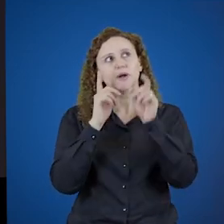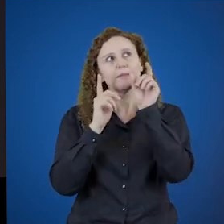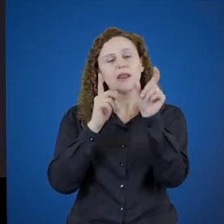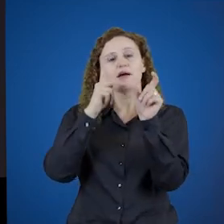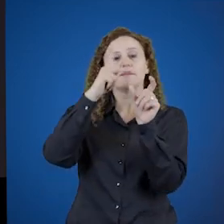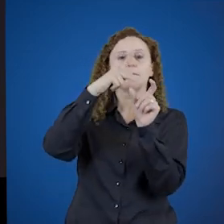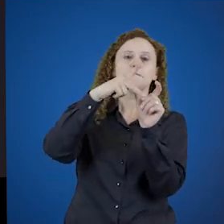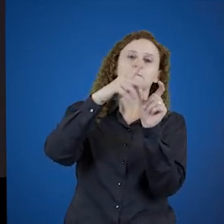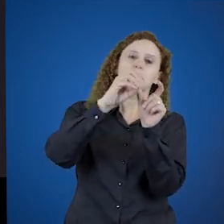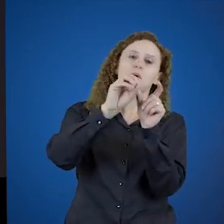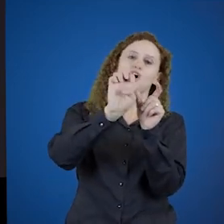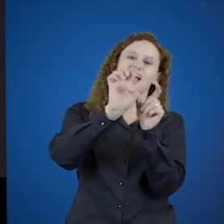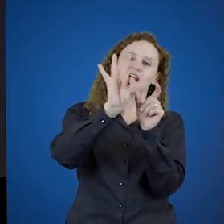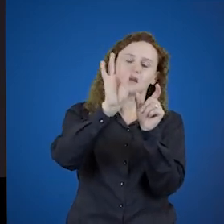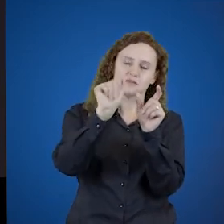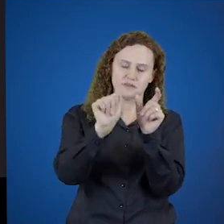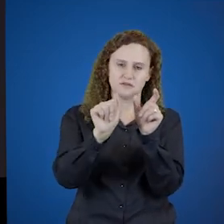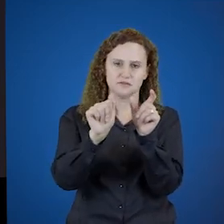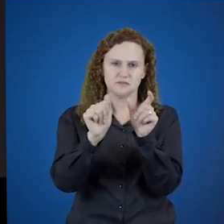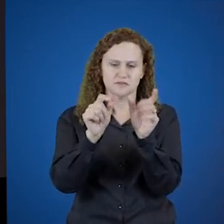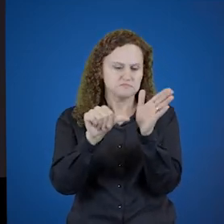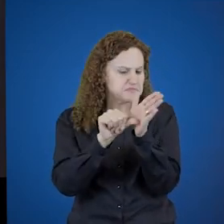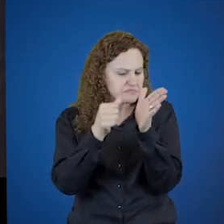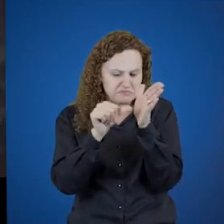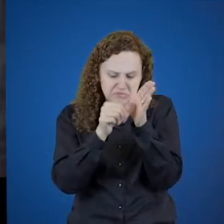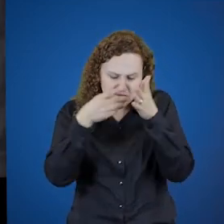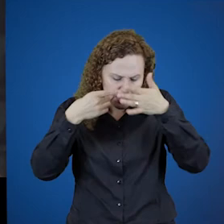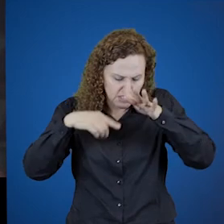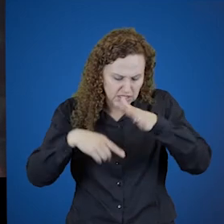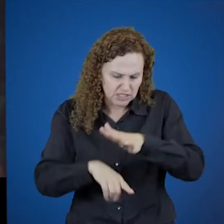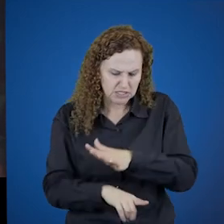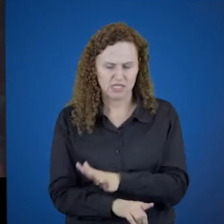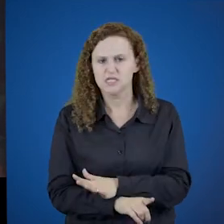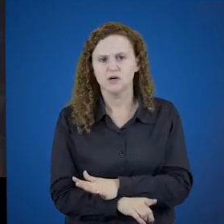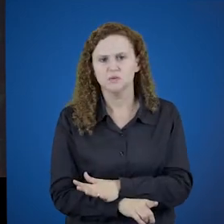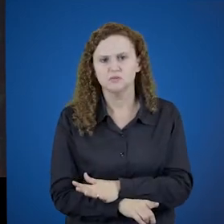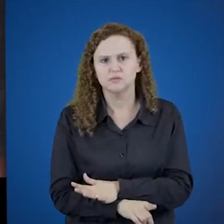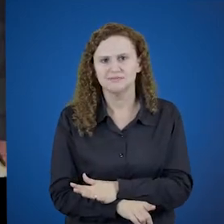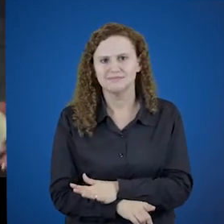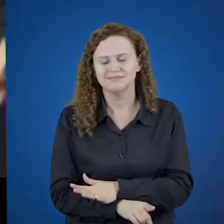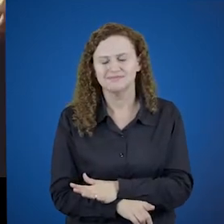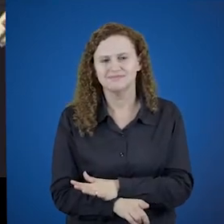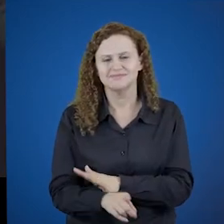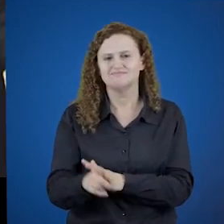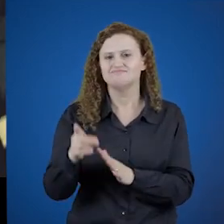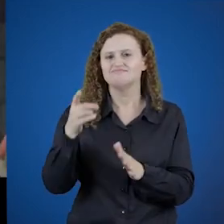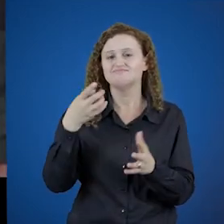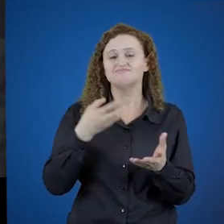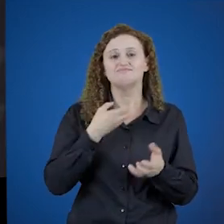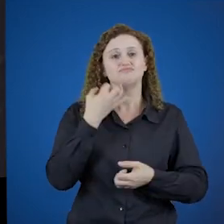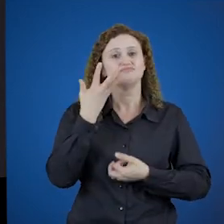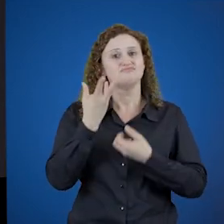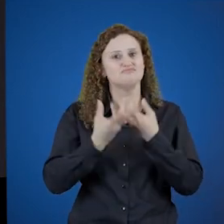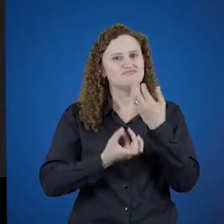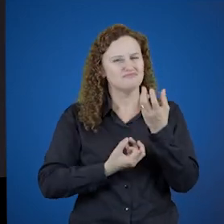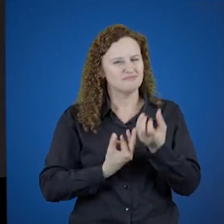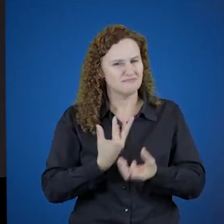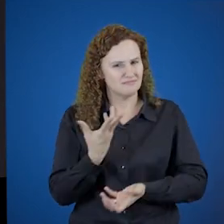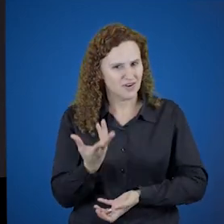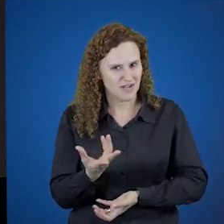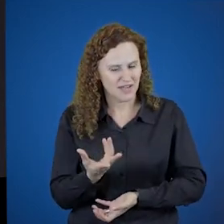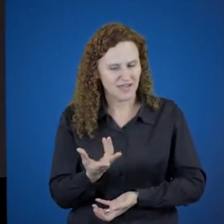poeta ó pertence a primeira declinação poeta poeta culto